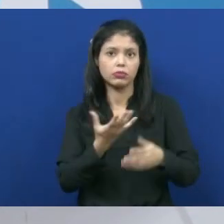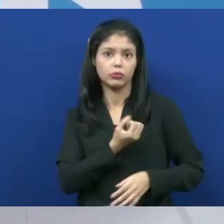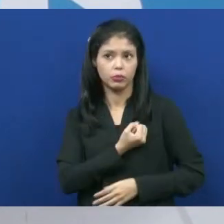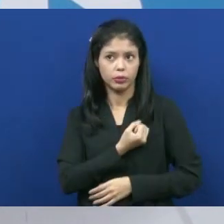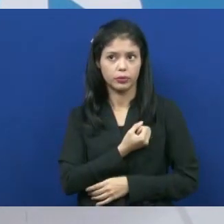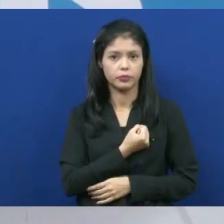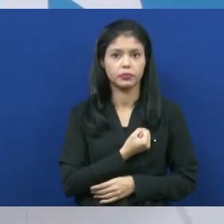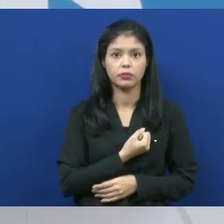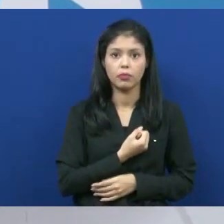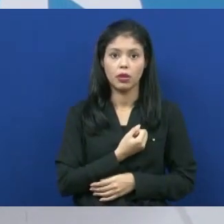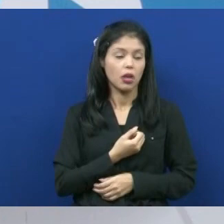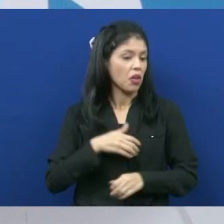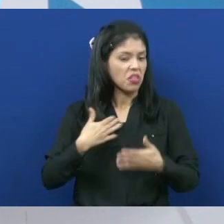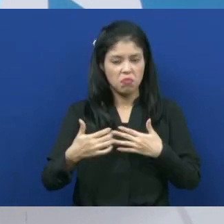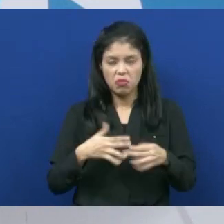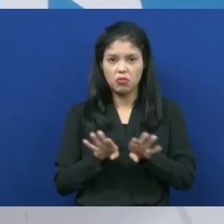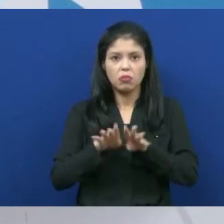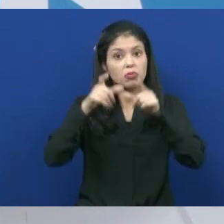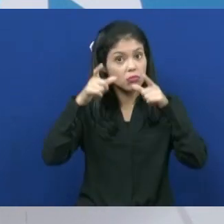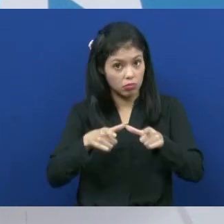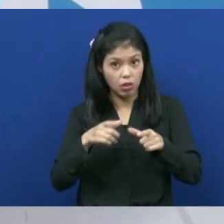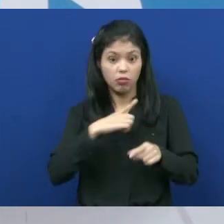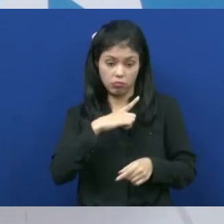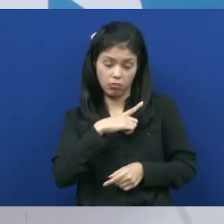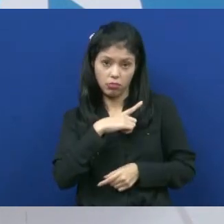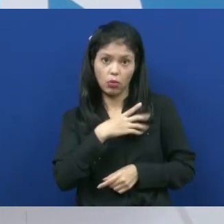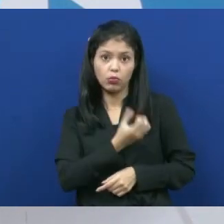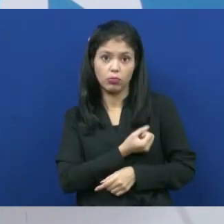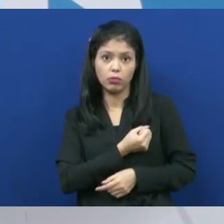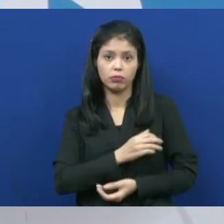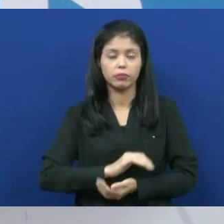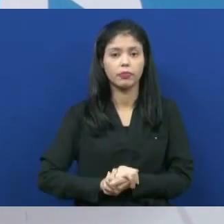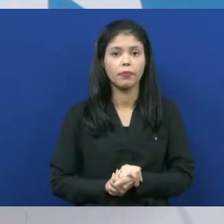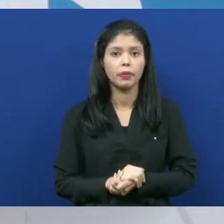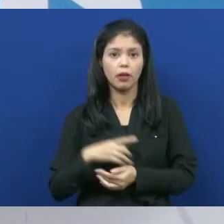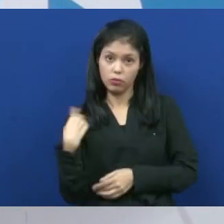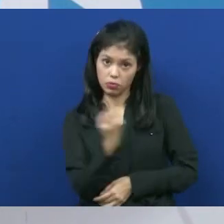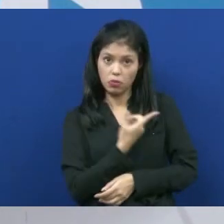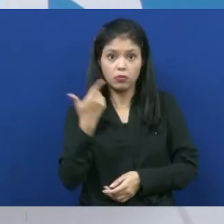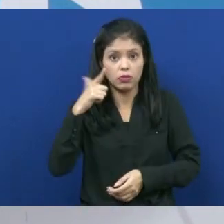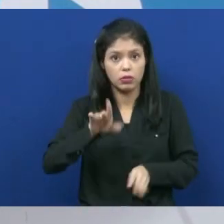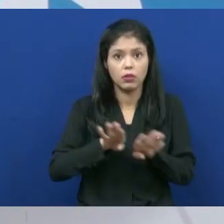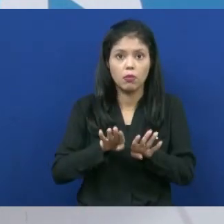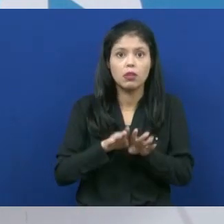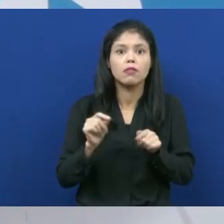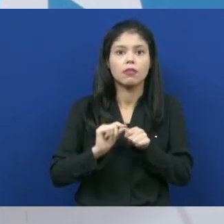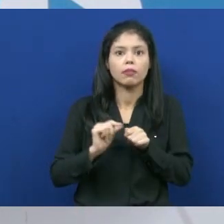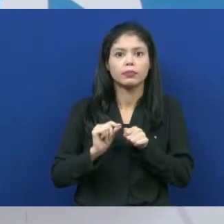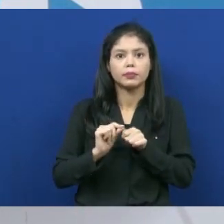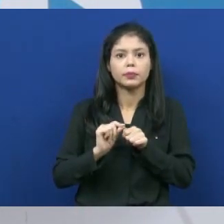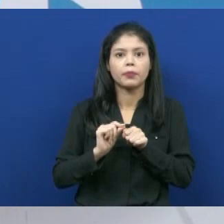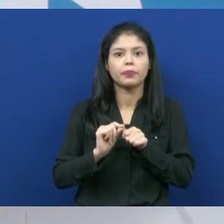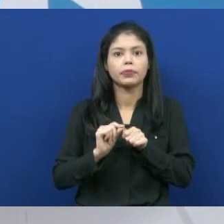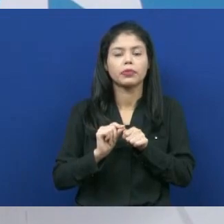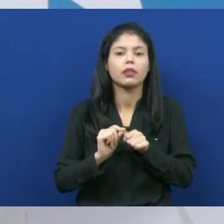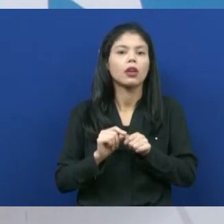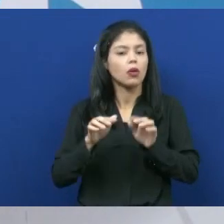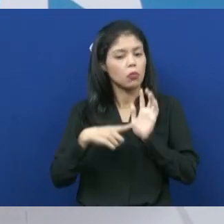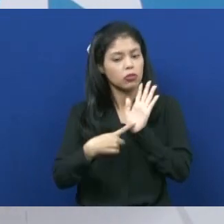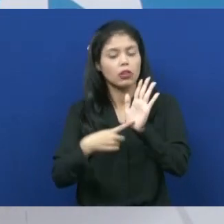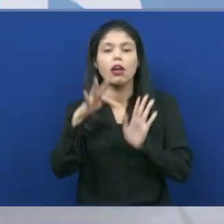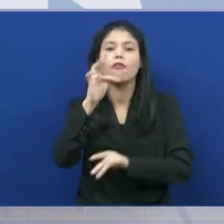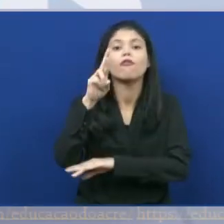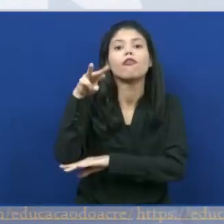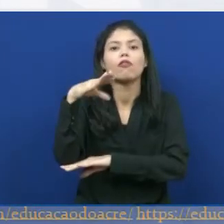progressão, independente da posição que esse termo ocupe. Nós conseguimos fazer isso através da fórmula que você vai ver aí na sua